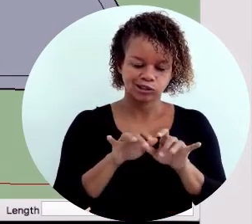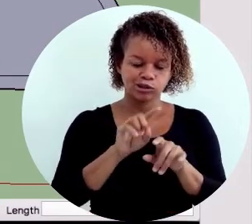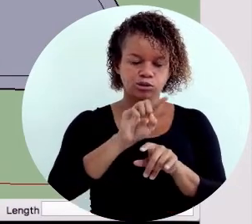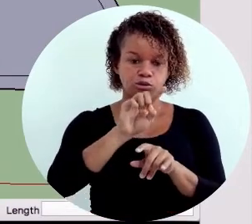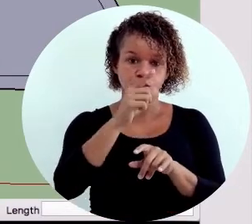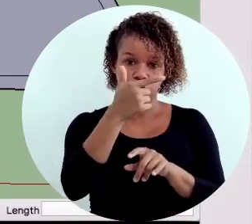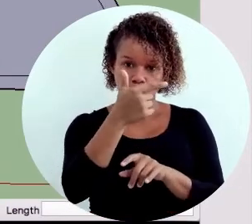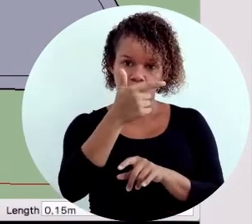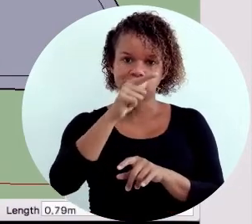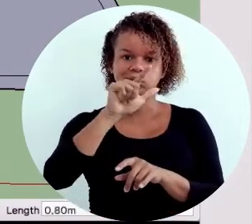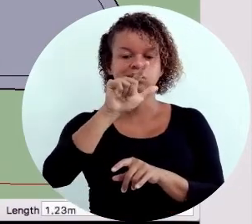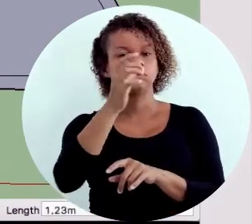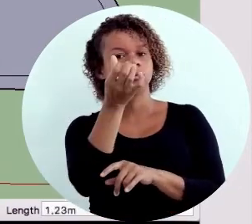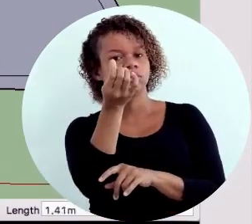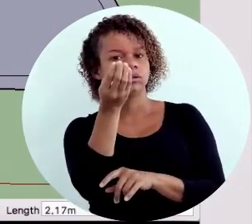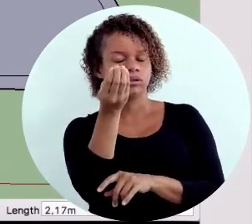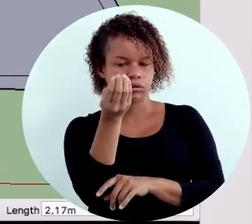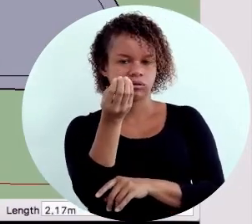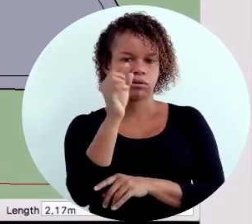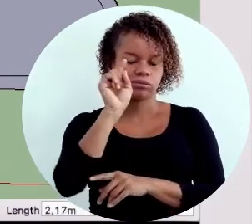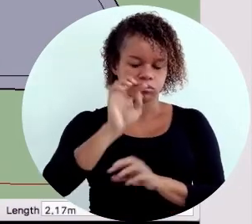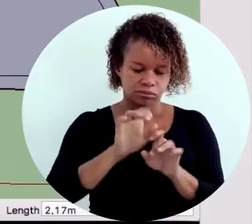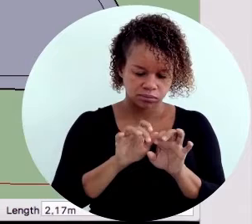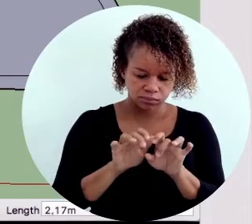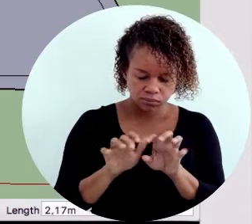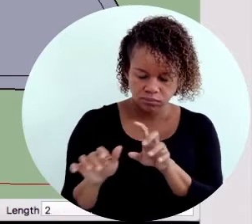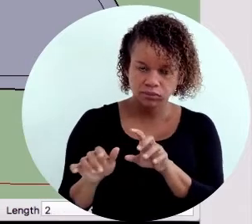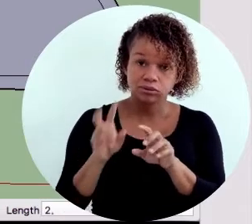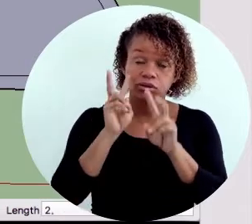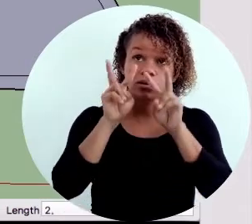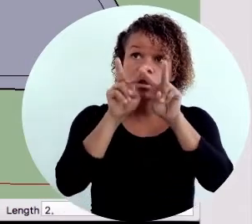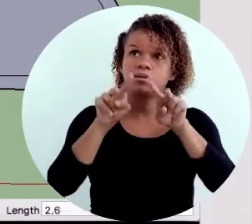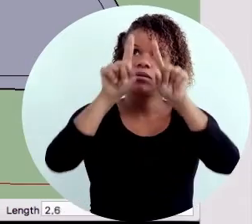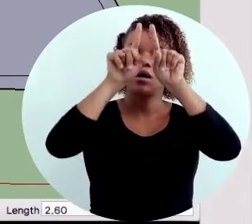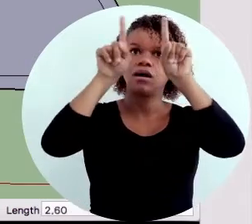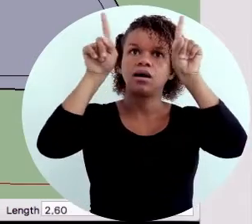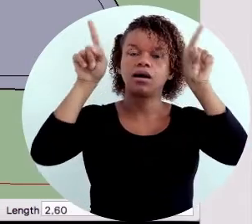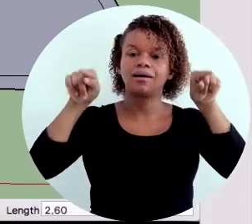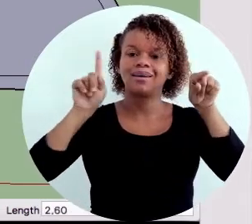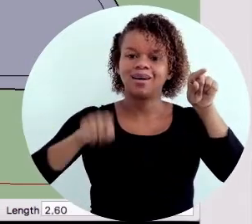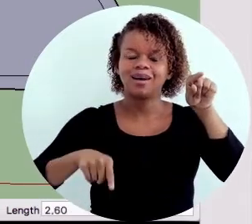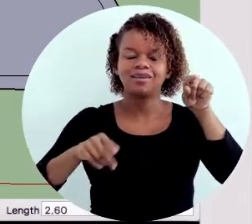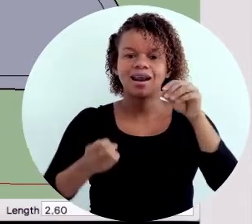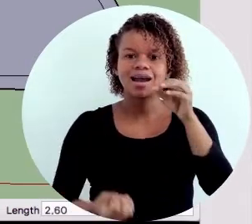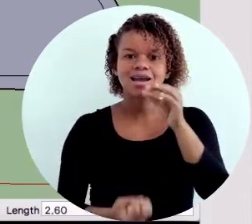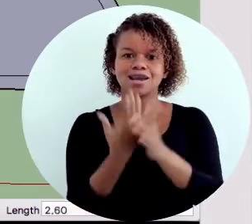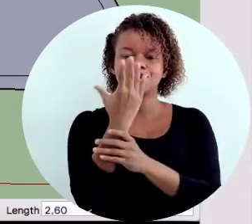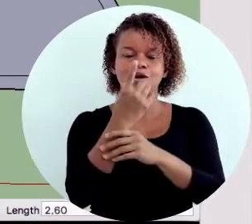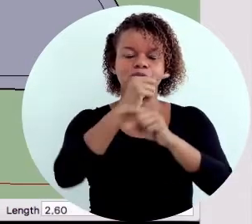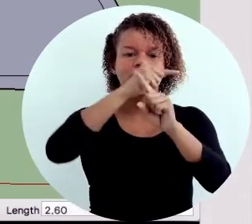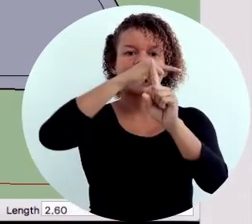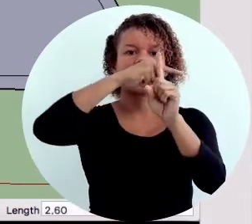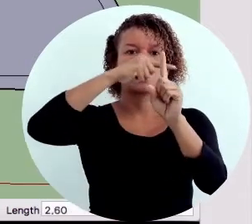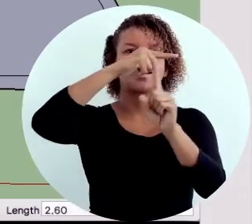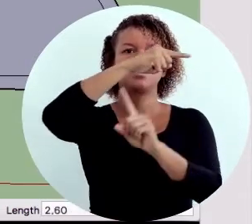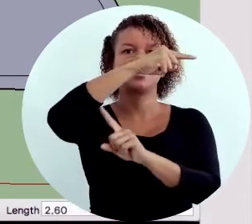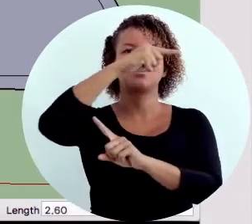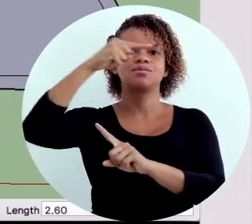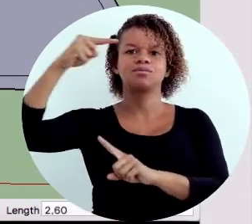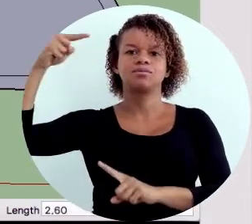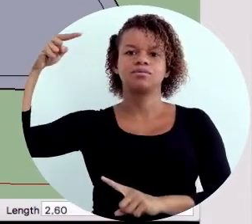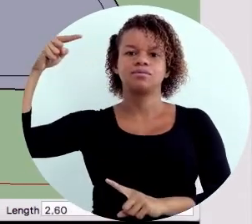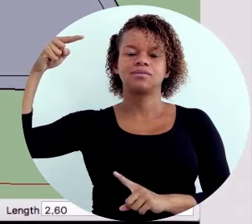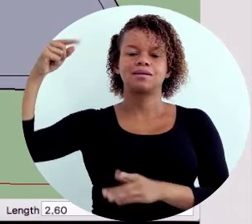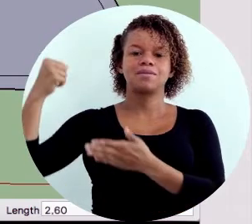digito 2,60, se vocês notarem na barra de dimensão, Enter, e ela criou uma linha guia.